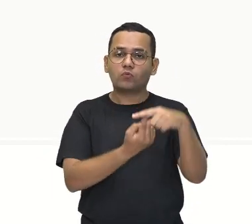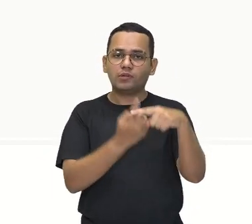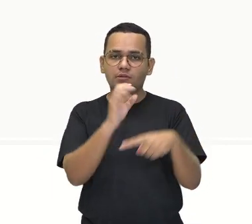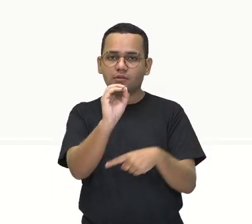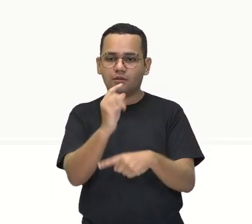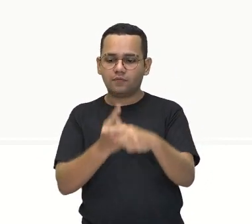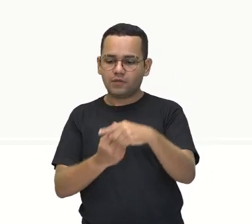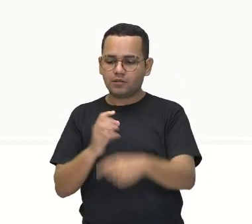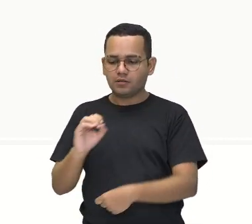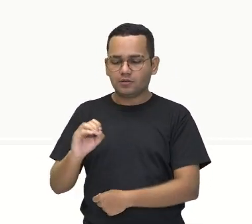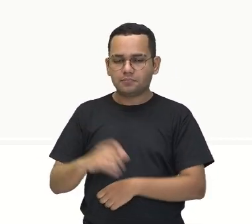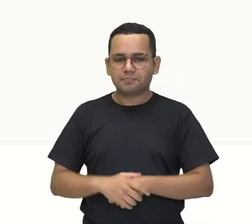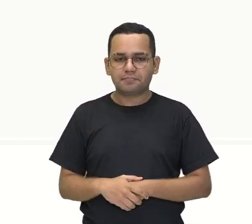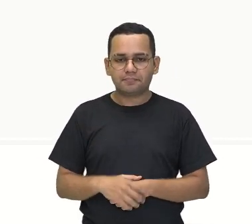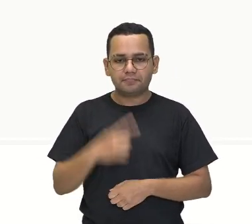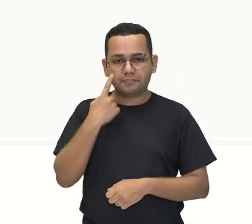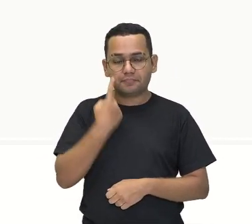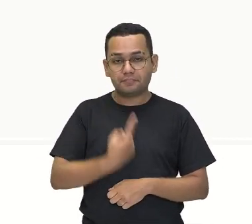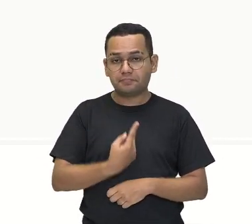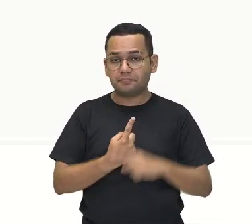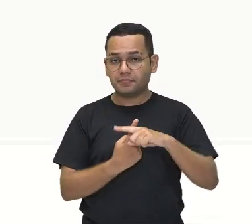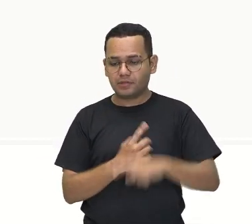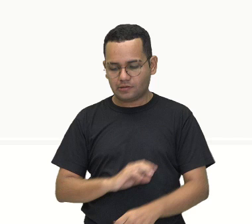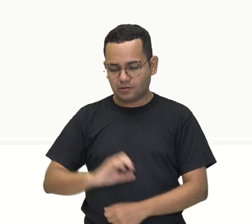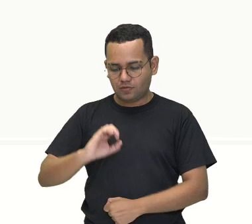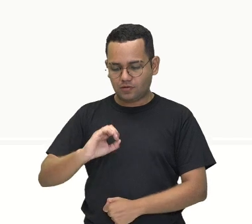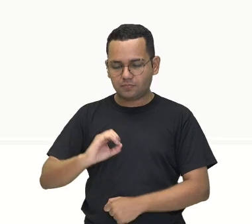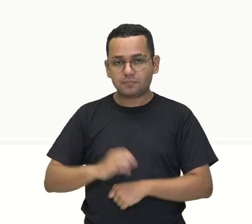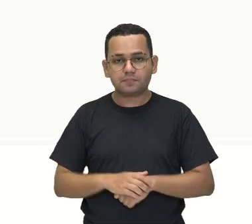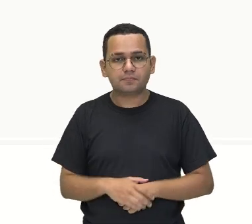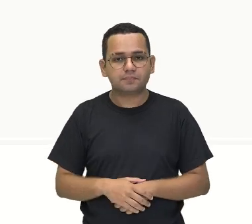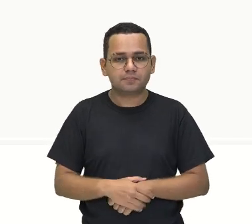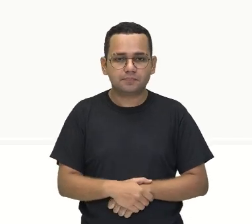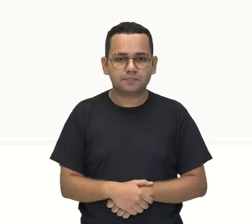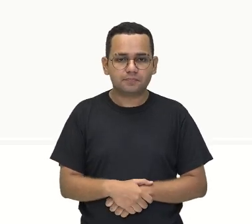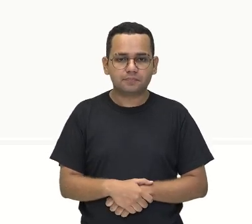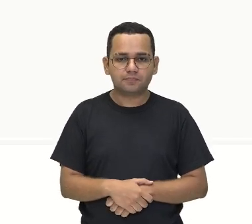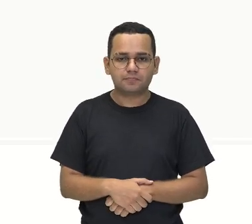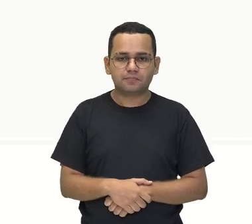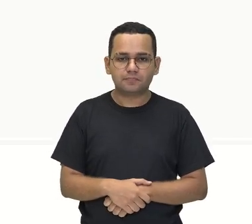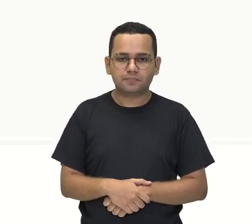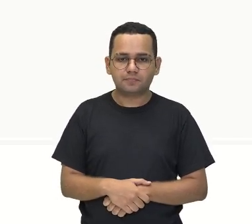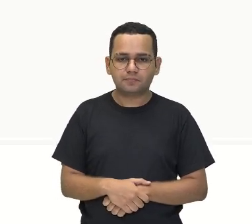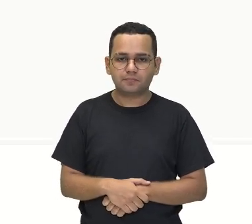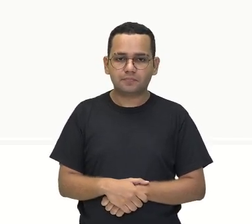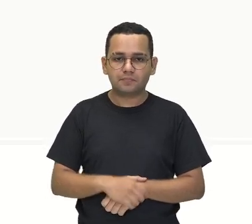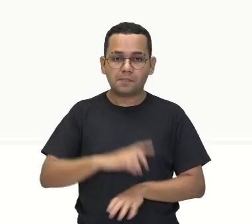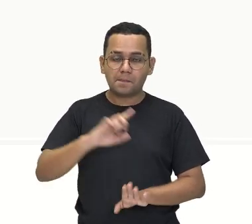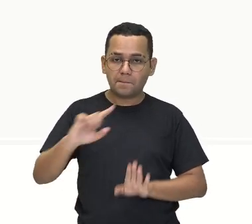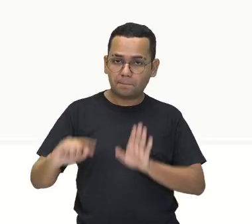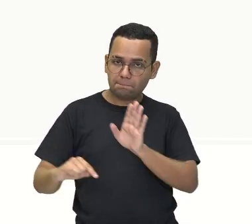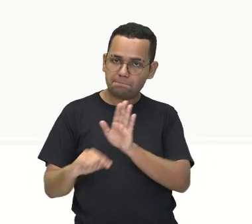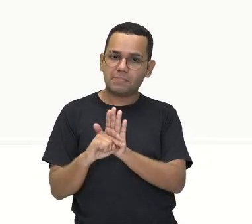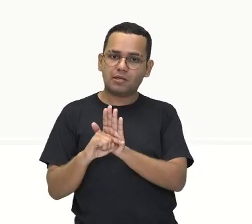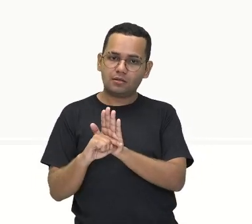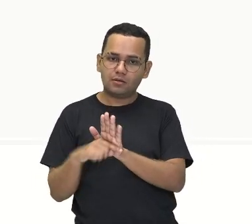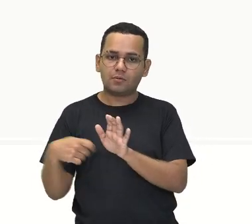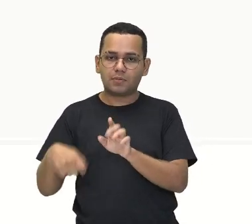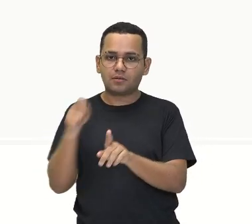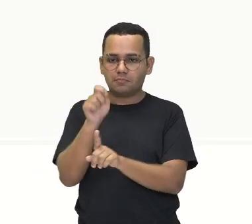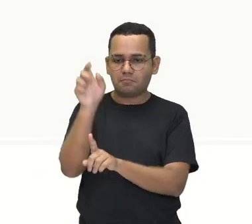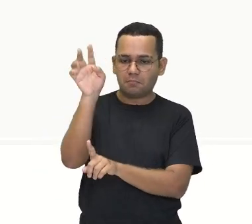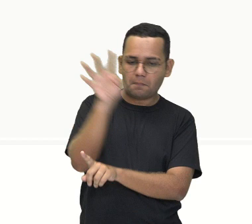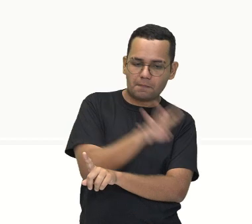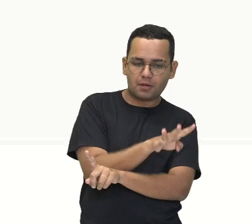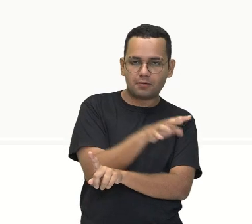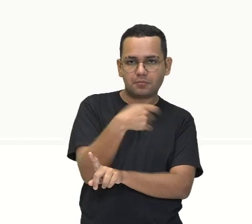0, isso vai dar 0, não é? Menos, vou abrir aqui o colchete porque nós temos que fazer no outro sentido também, não